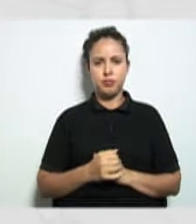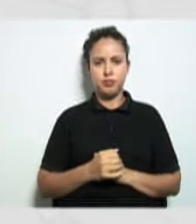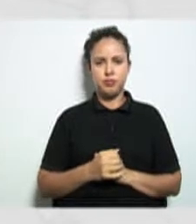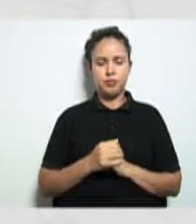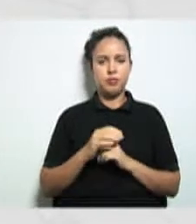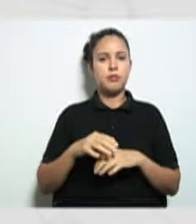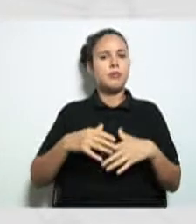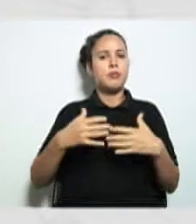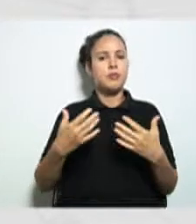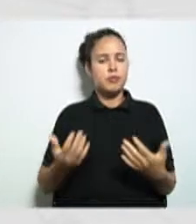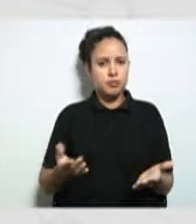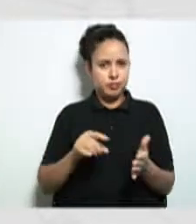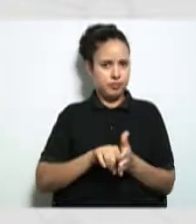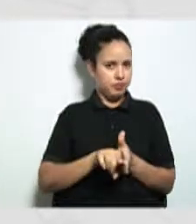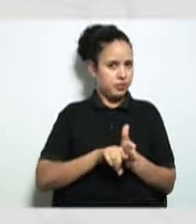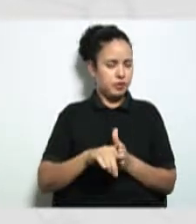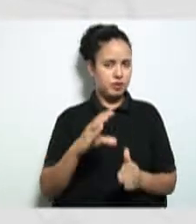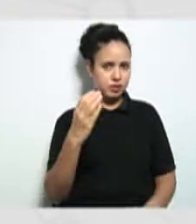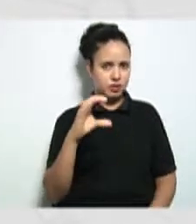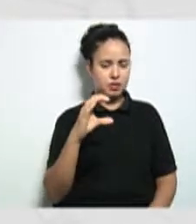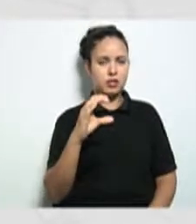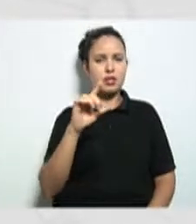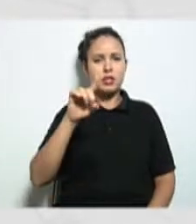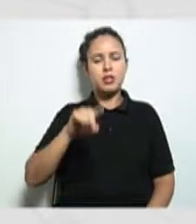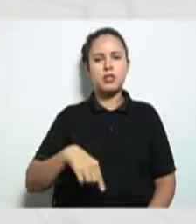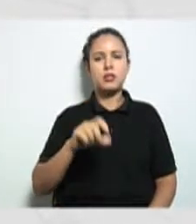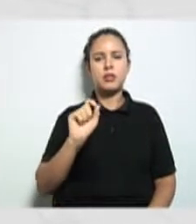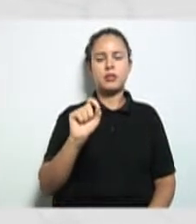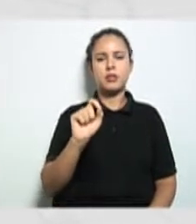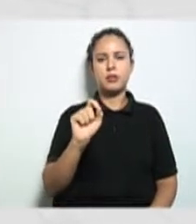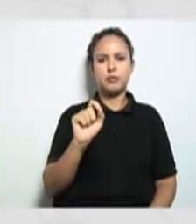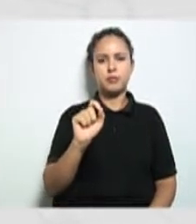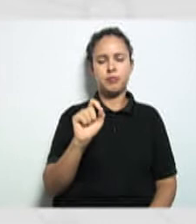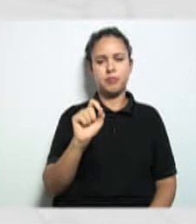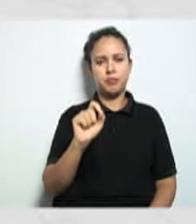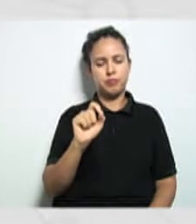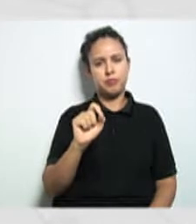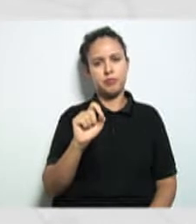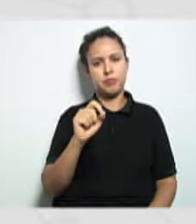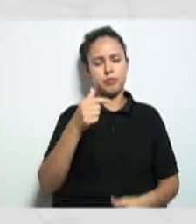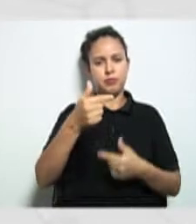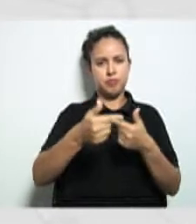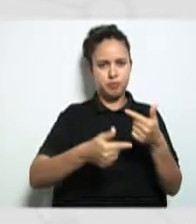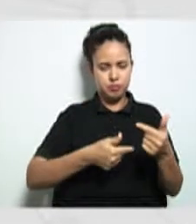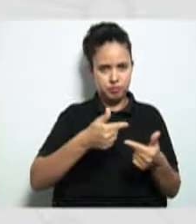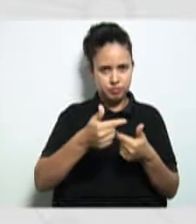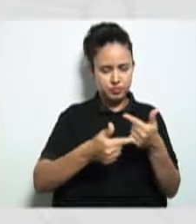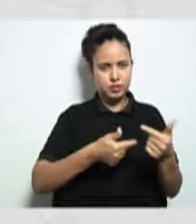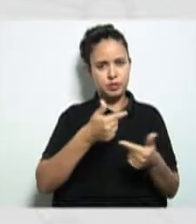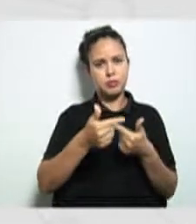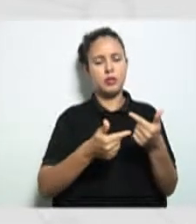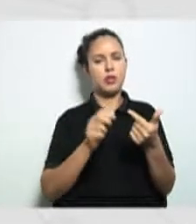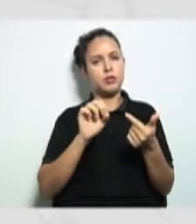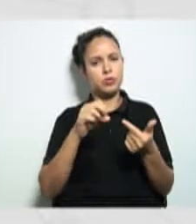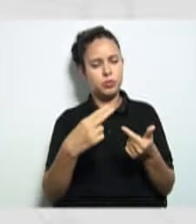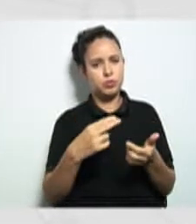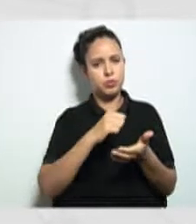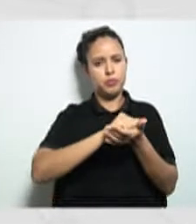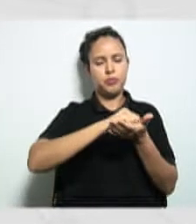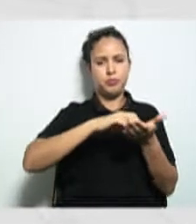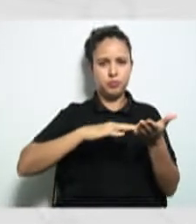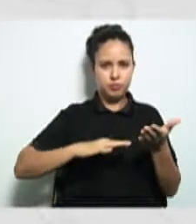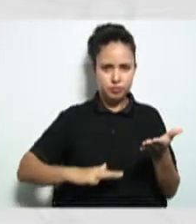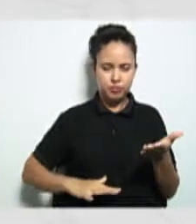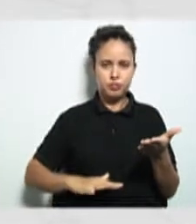pesquisa científica, ela é uma atividade, ele nunca quer selecionar, é